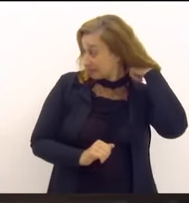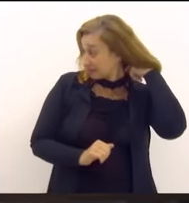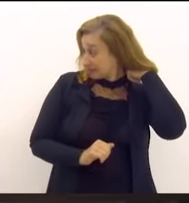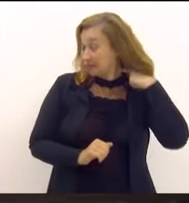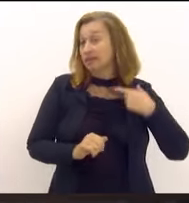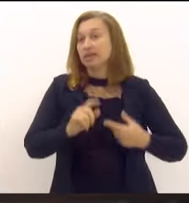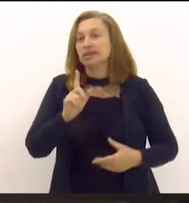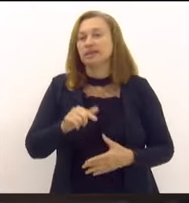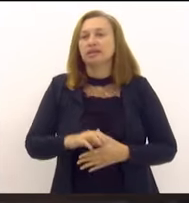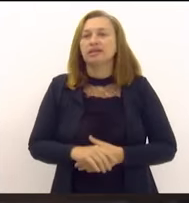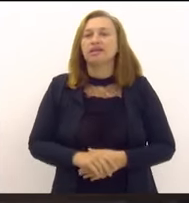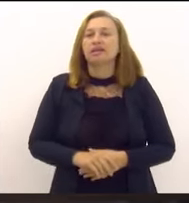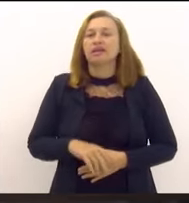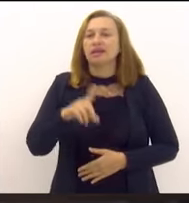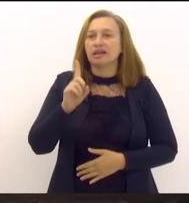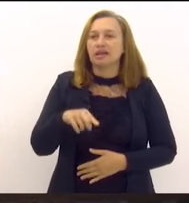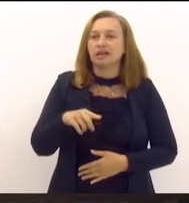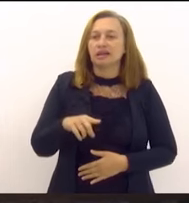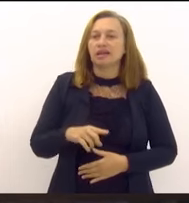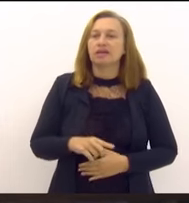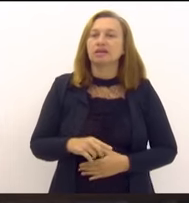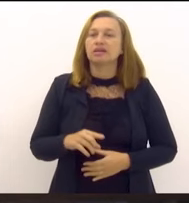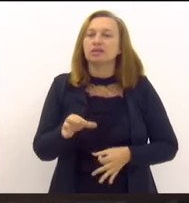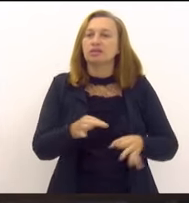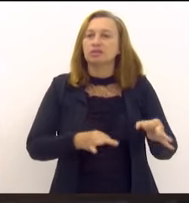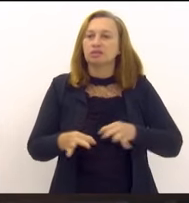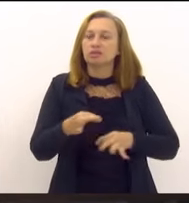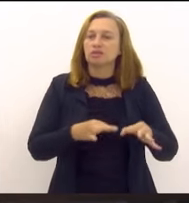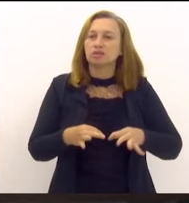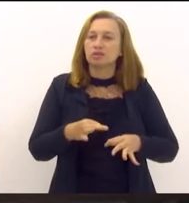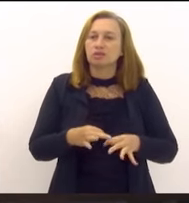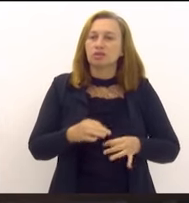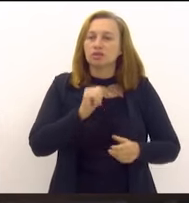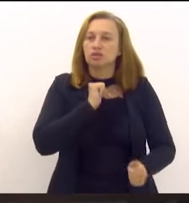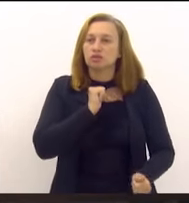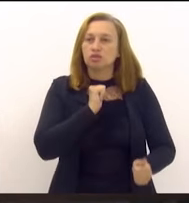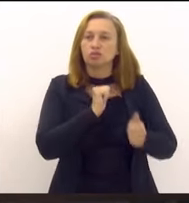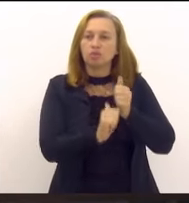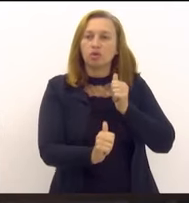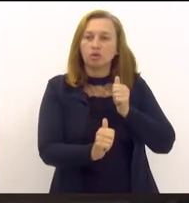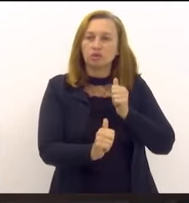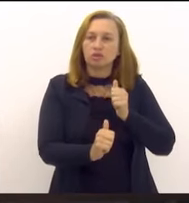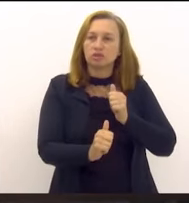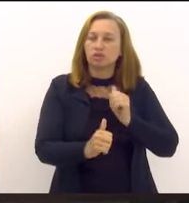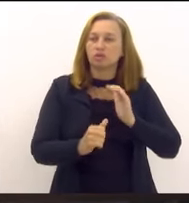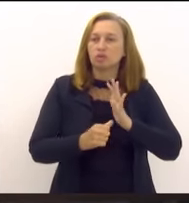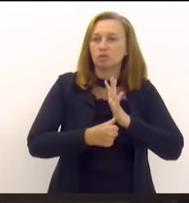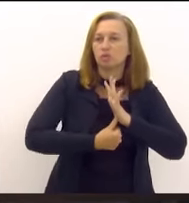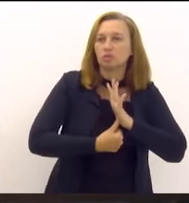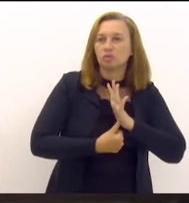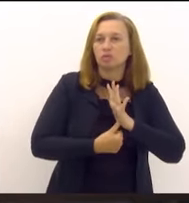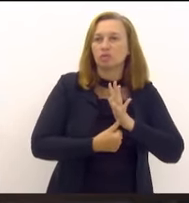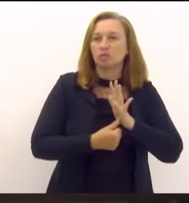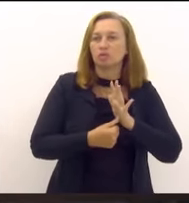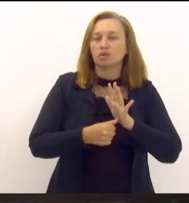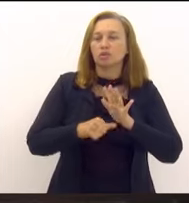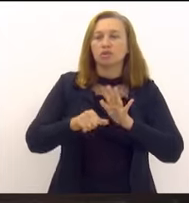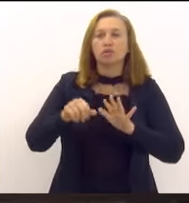idealizadora, quase não saiu, do projeto Ubuntu Esporte Clube, que é o primeiro projeto audiovisual,